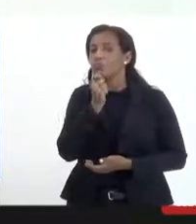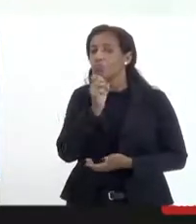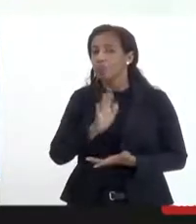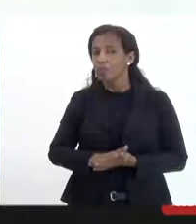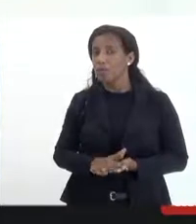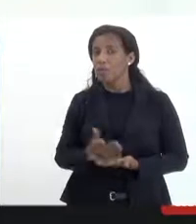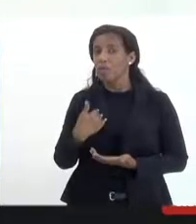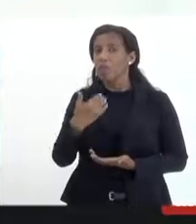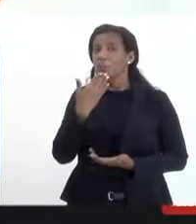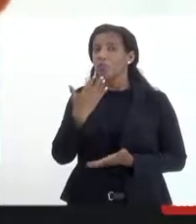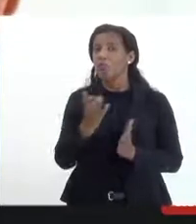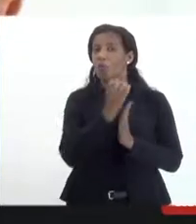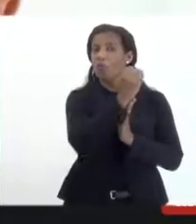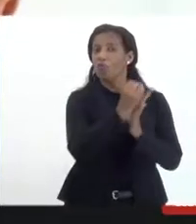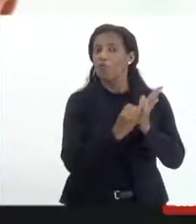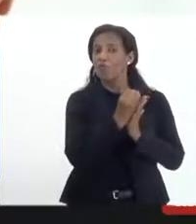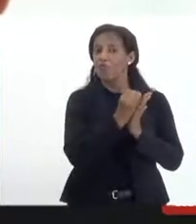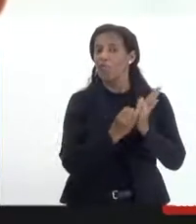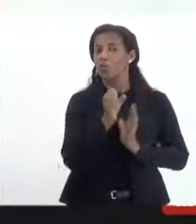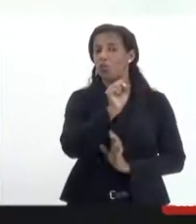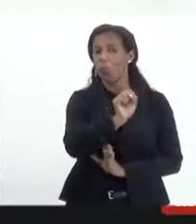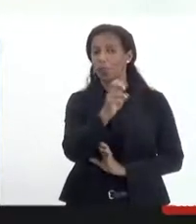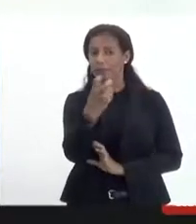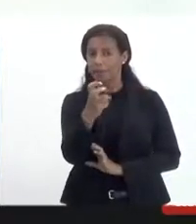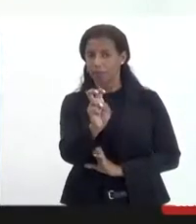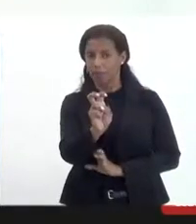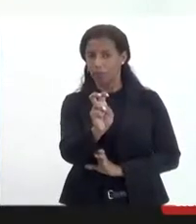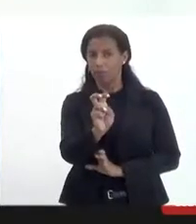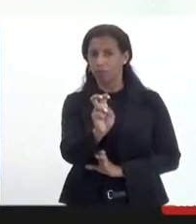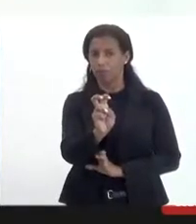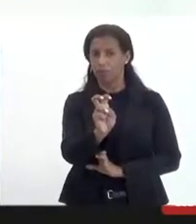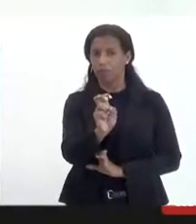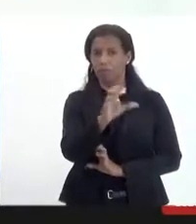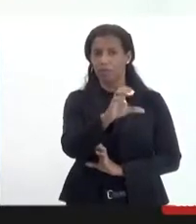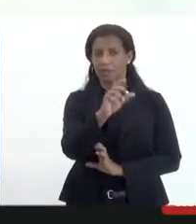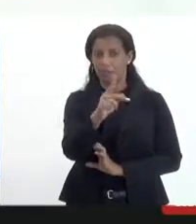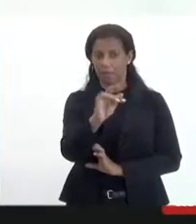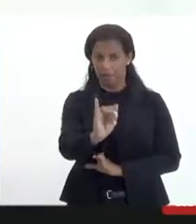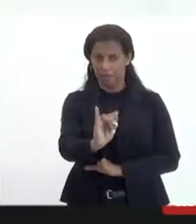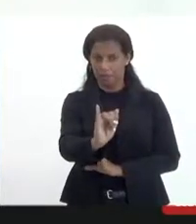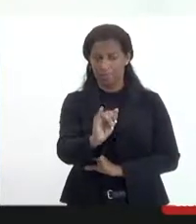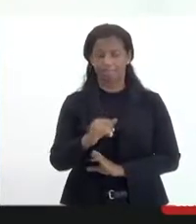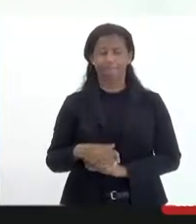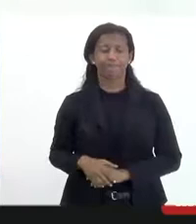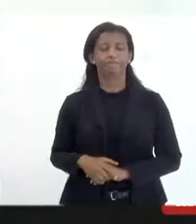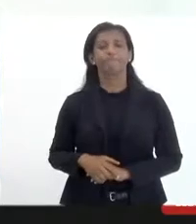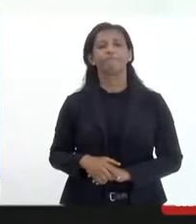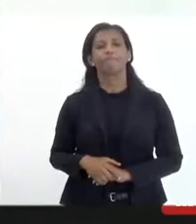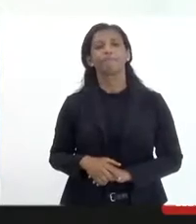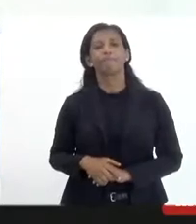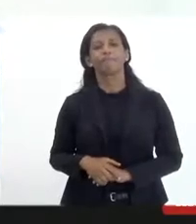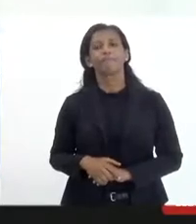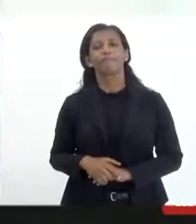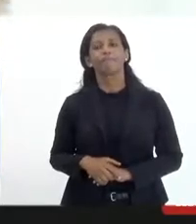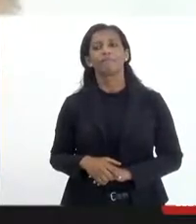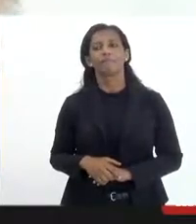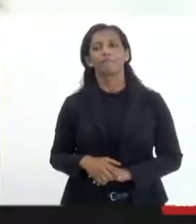eu expedi um ofício 85, né, pela CPI, sobre